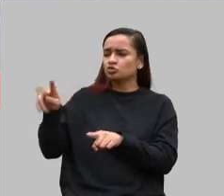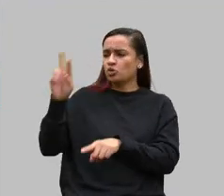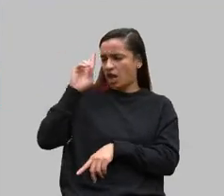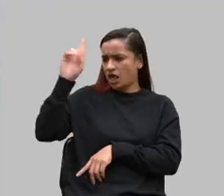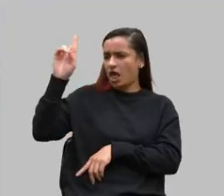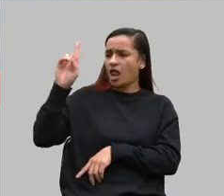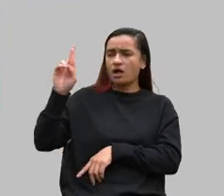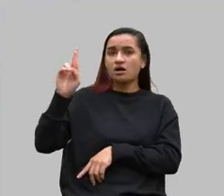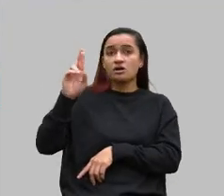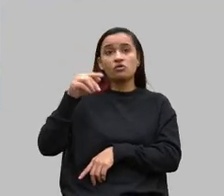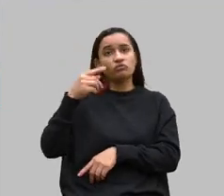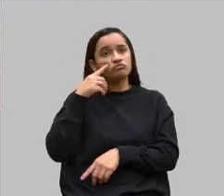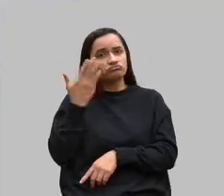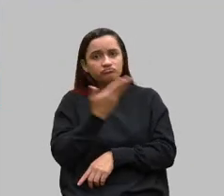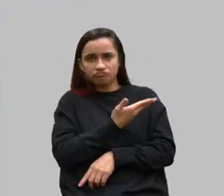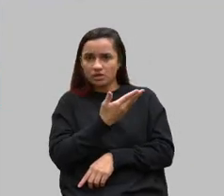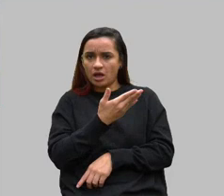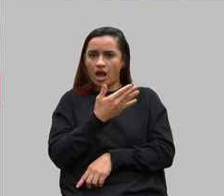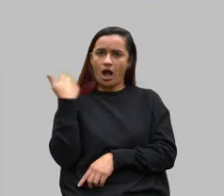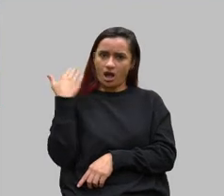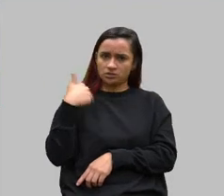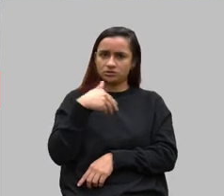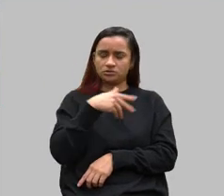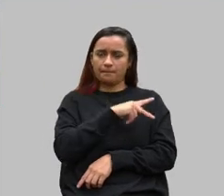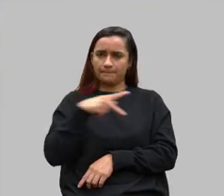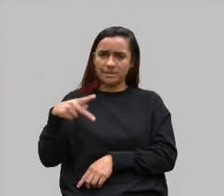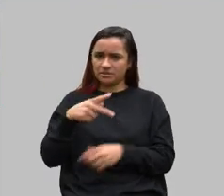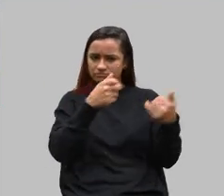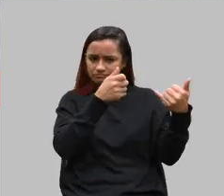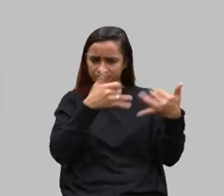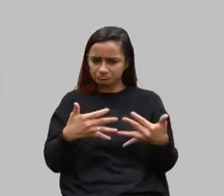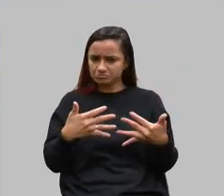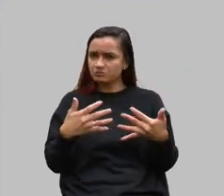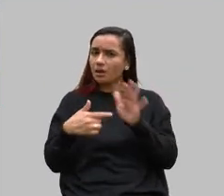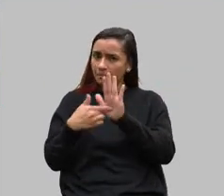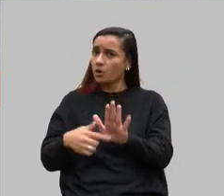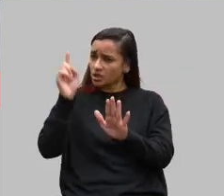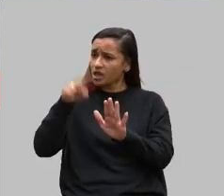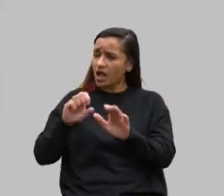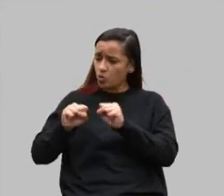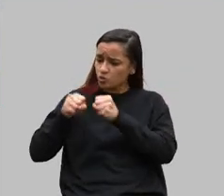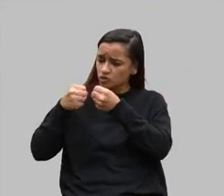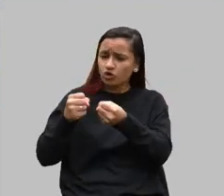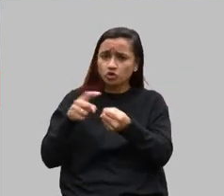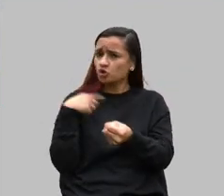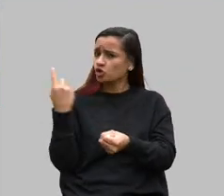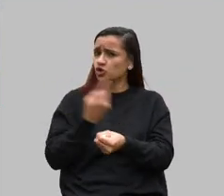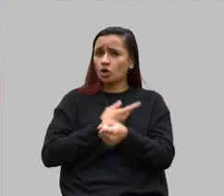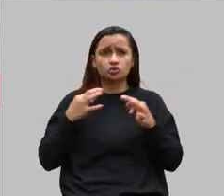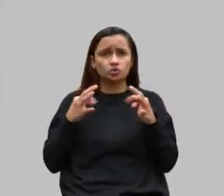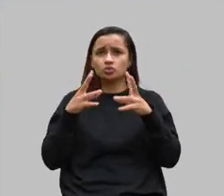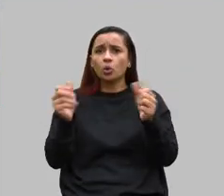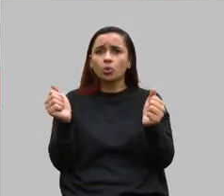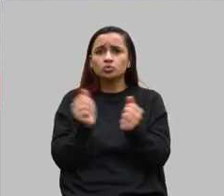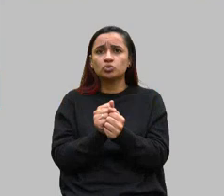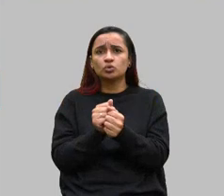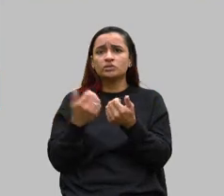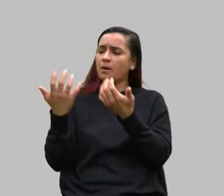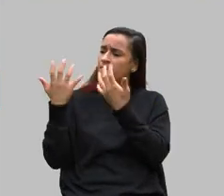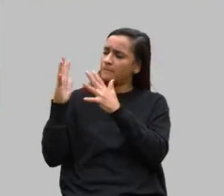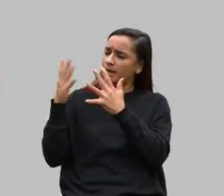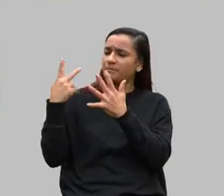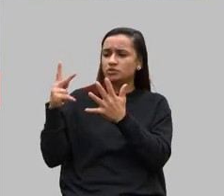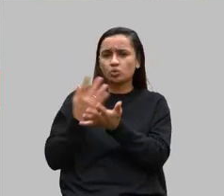fala do presidente né Tadeu coroa muito bem o esforço que é de todos né então assim é fundamental e parabenizo você por essa